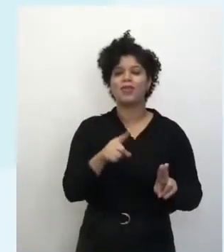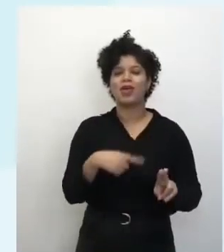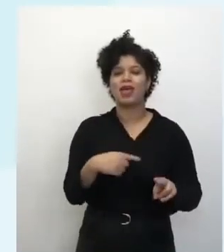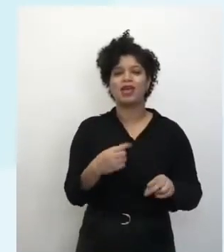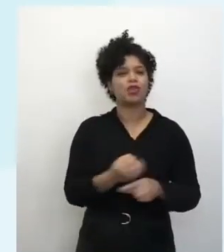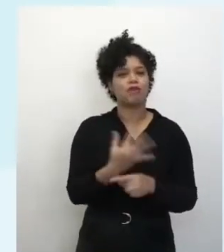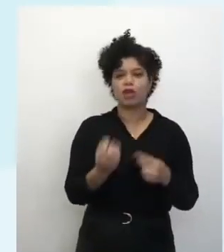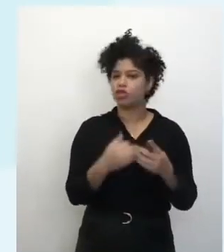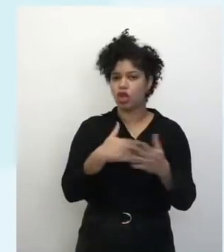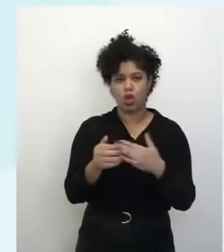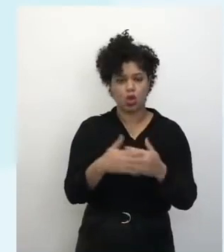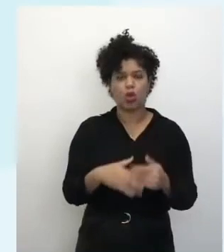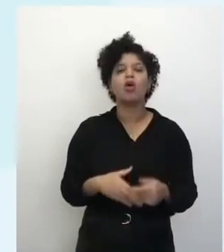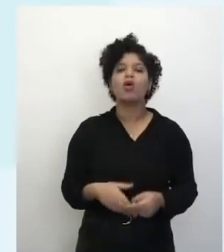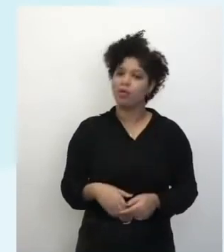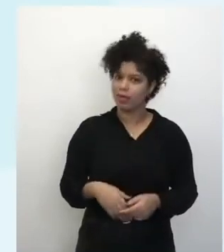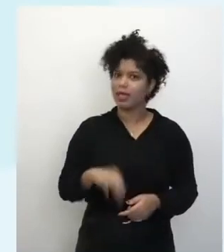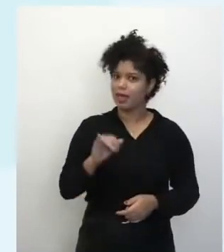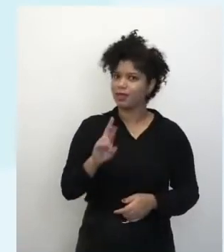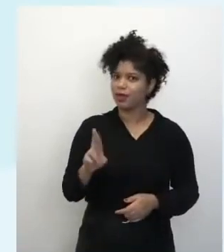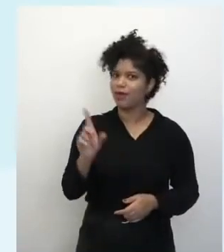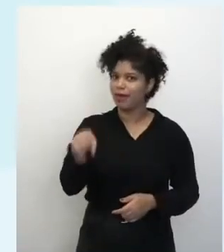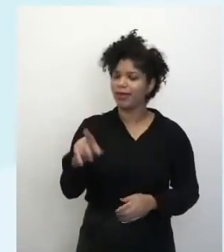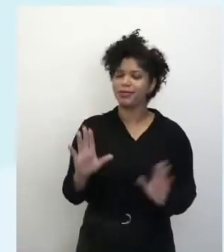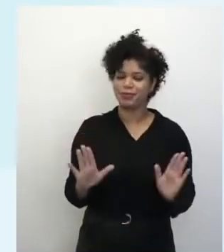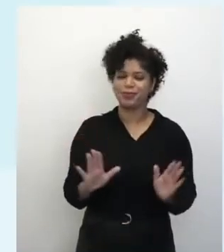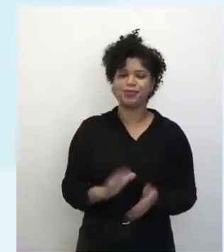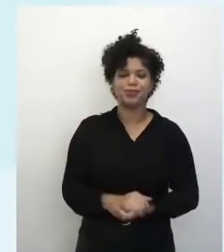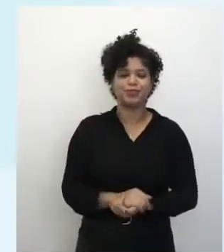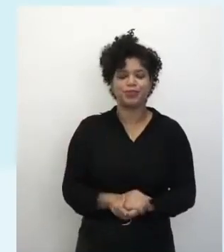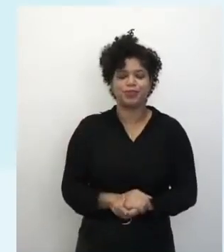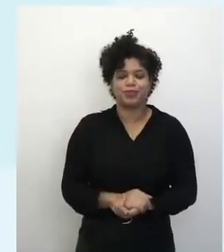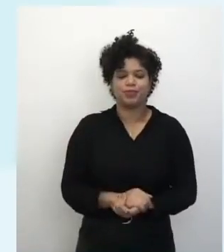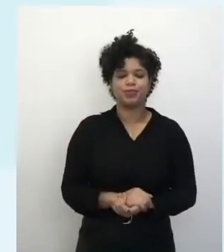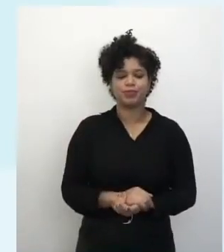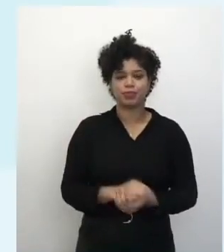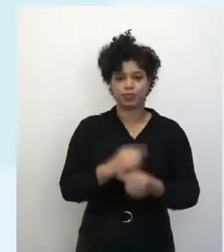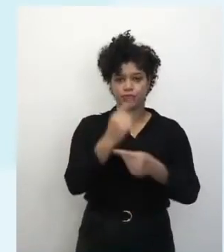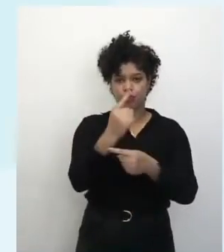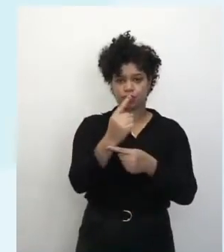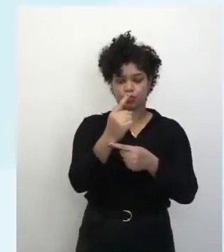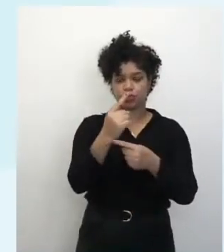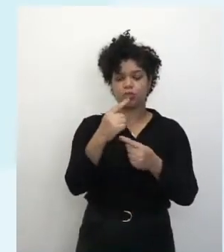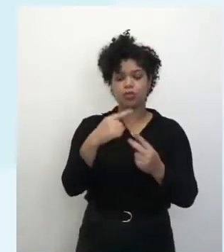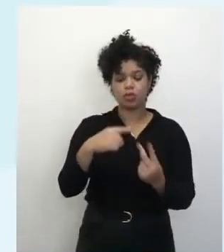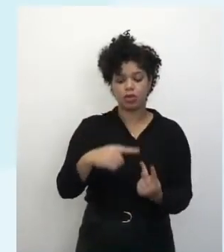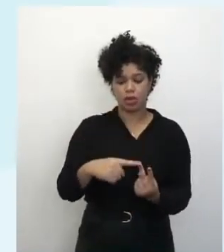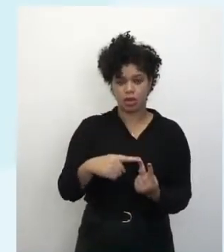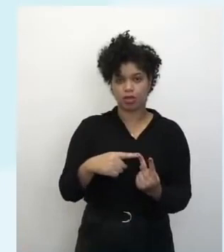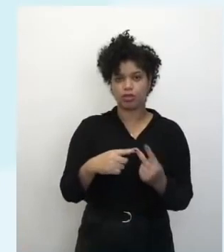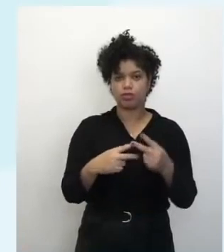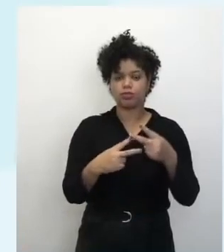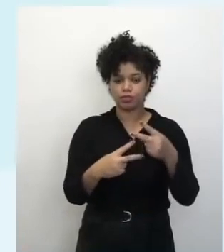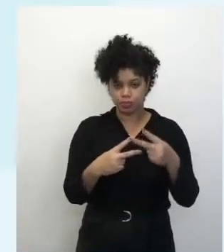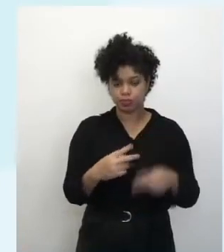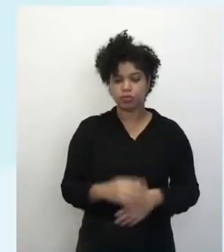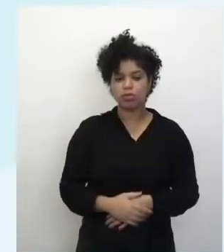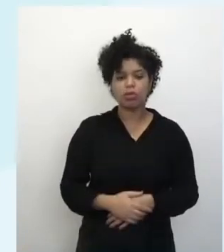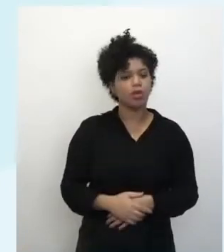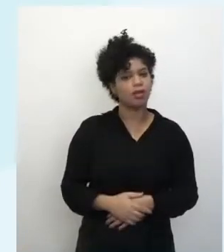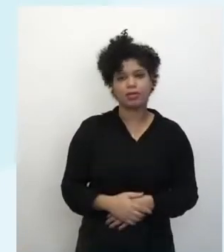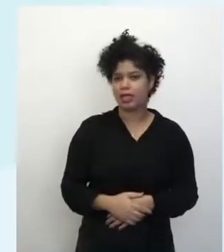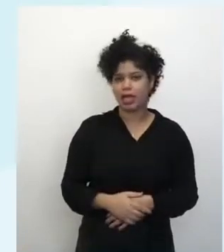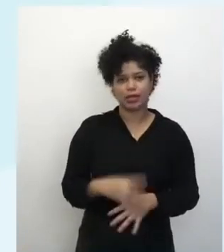fração onde for, apareceu o pi, é irracional. Tá. 1 sobre raiz de 2. Raiz de 2. Raiz de 2 também não